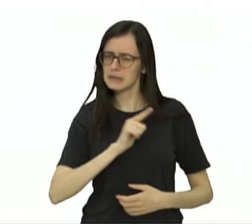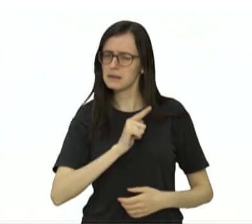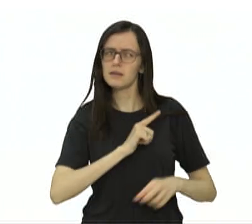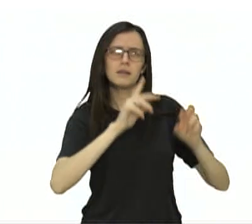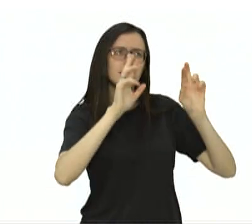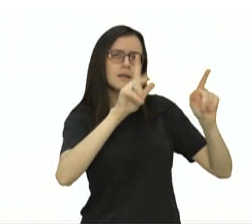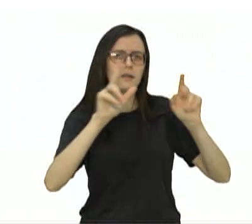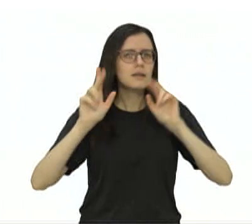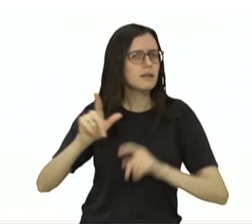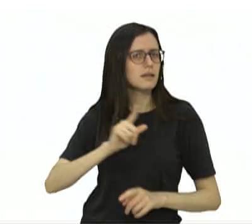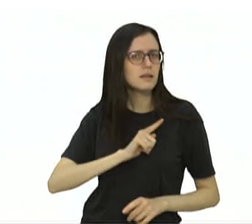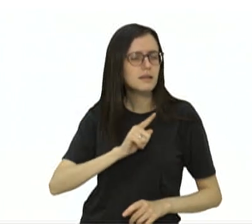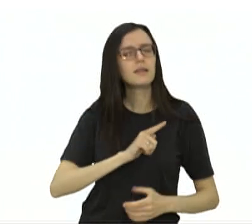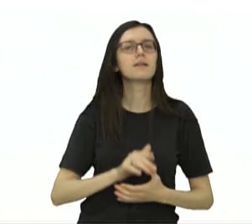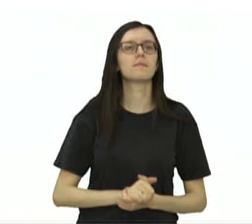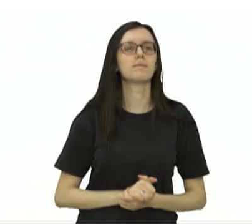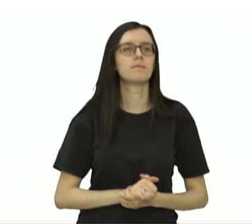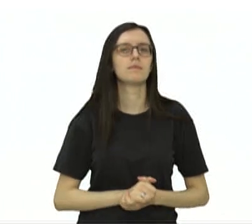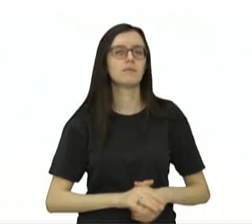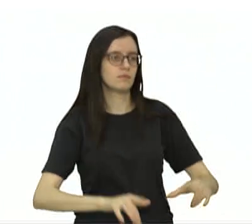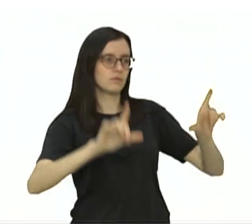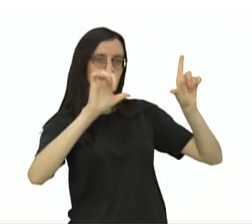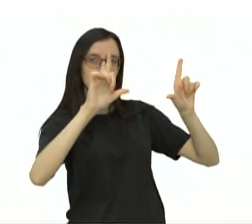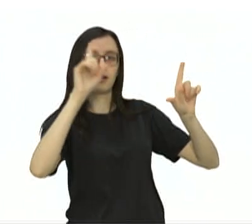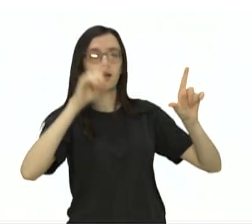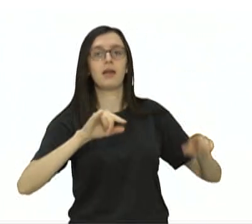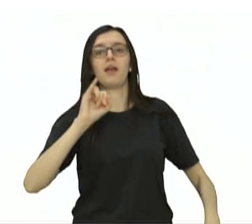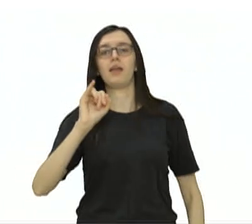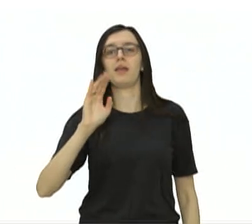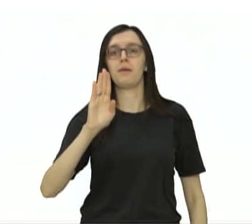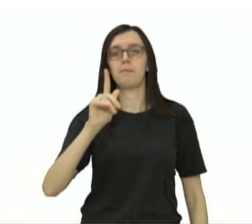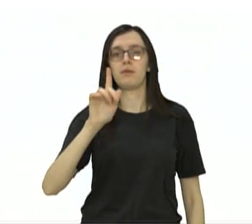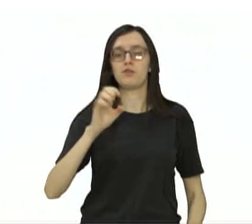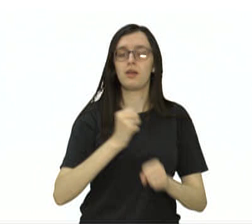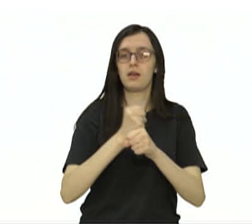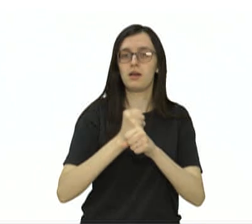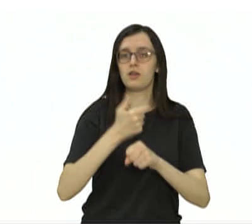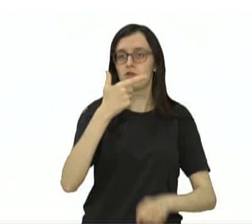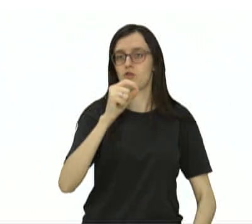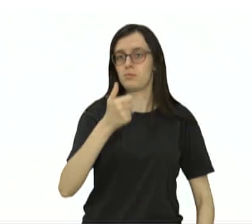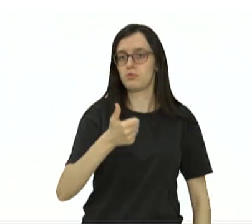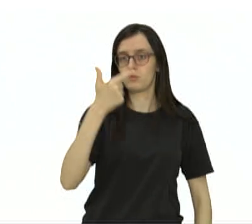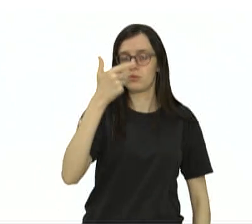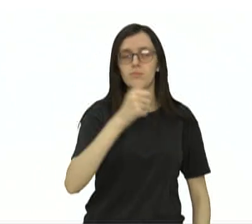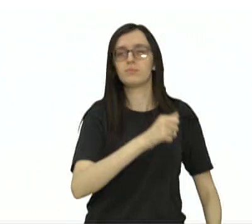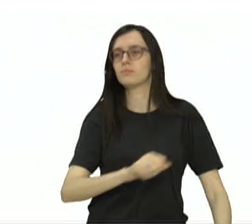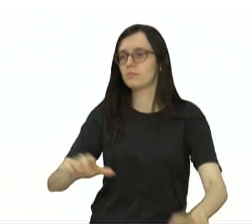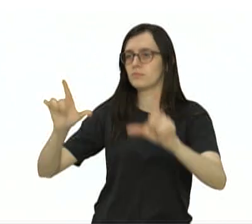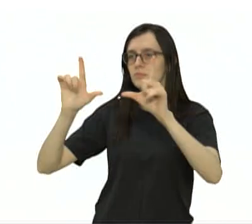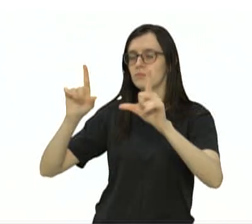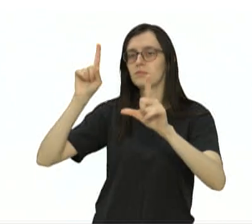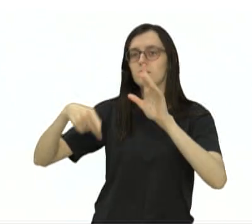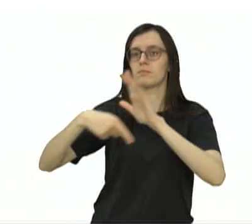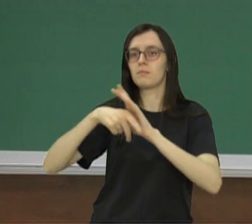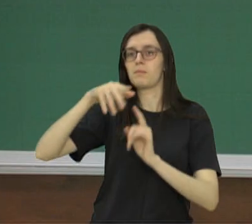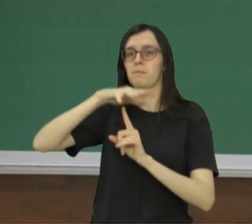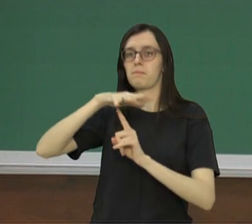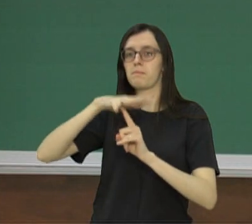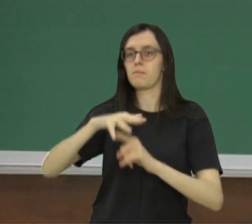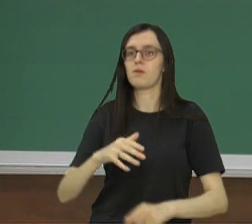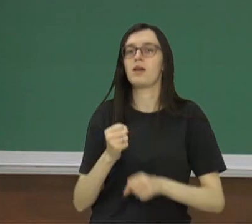diferença entre eles, um mapa é proposto pelo IBGE 2012 e o outro mapa é proposto pelo Estado do Paraná ali,